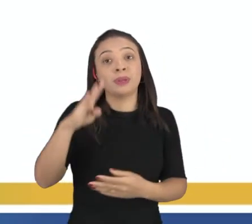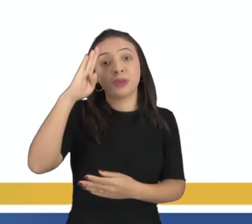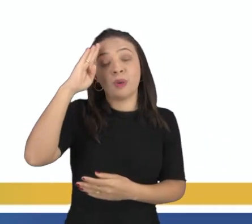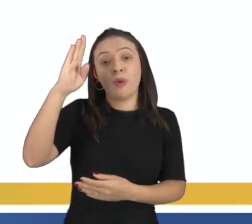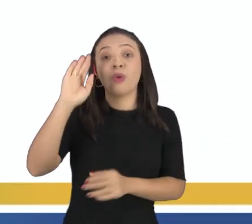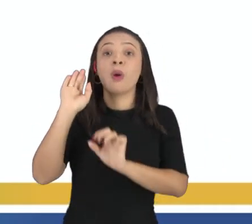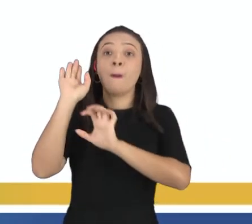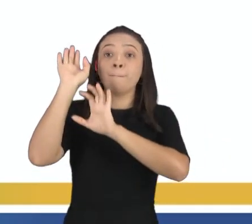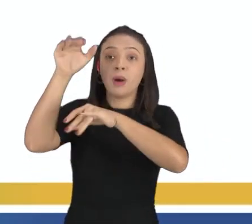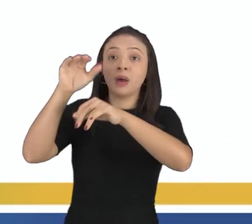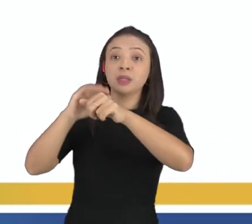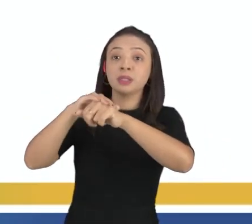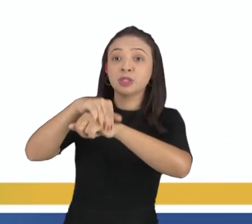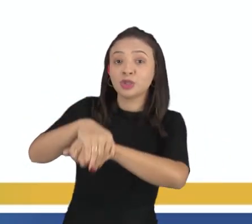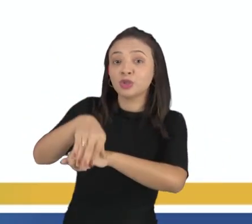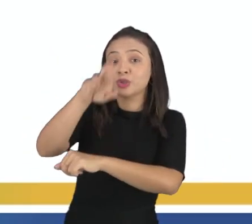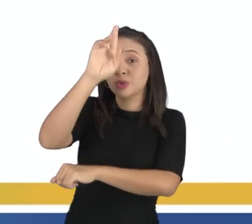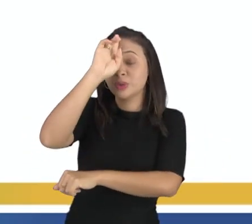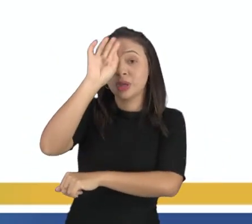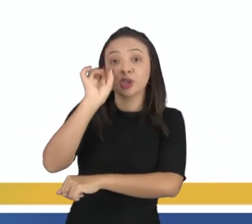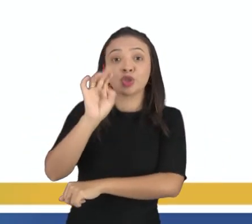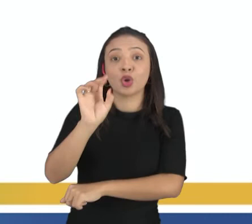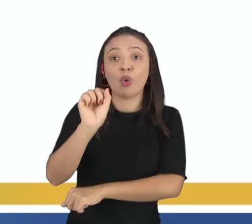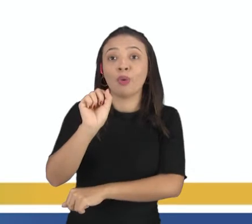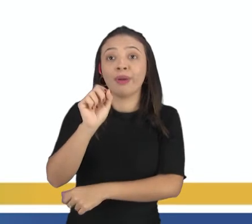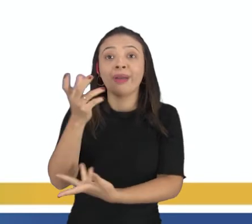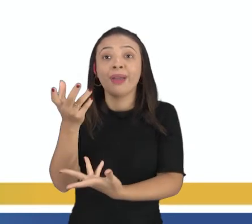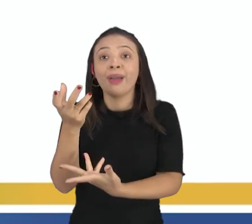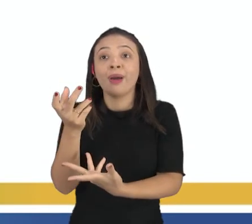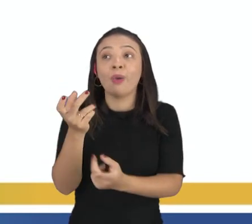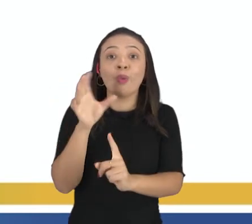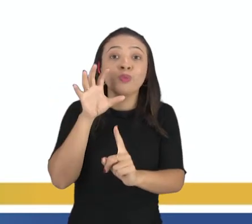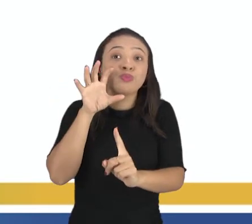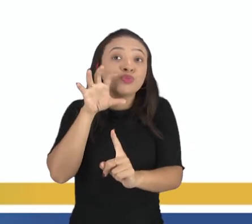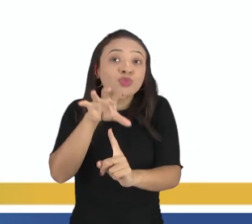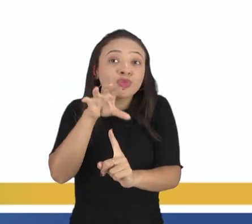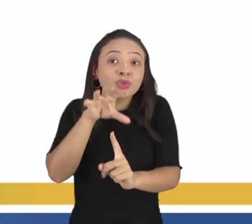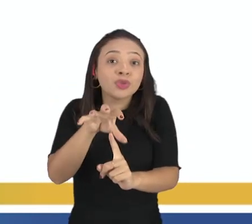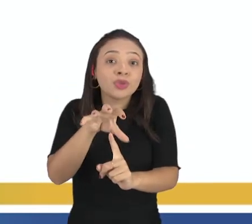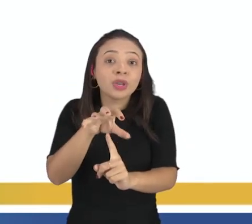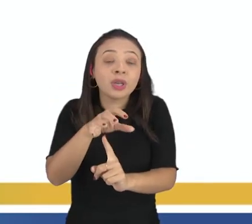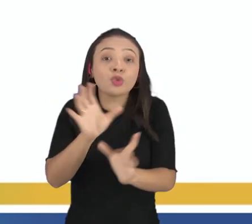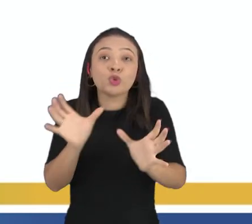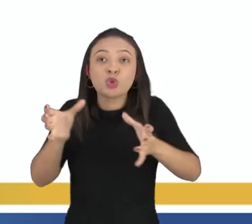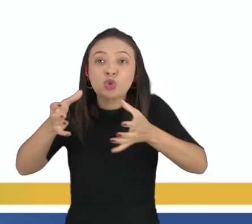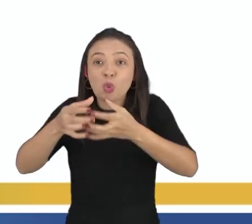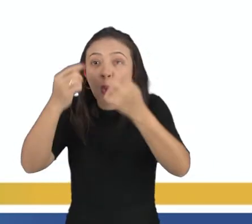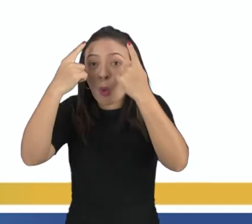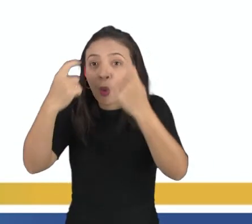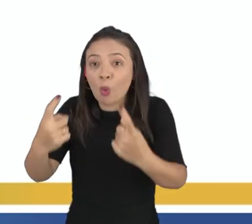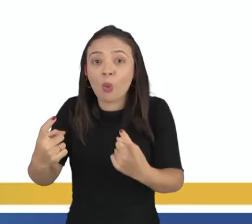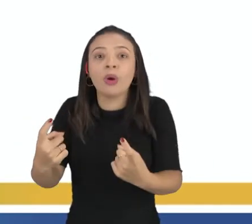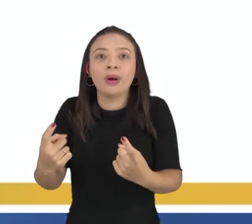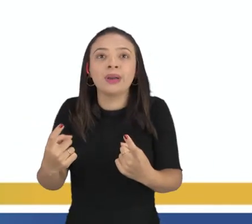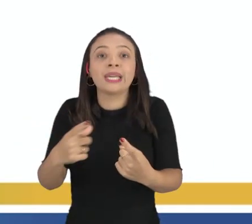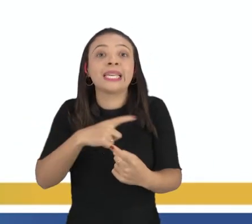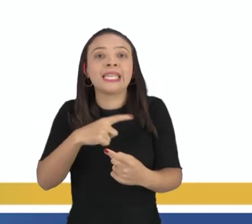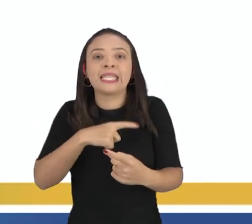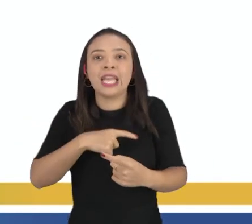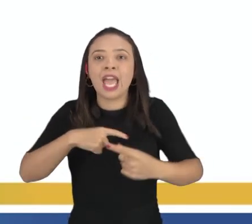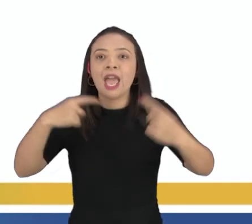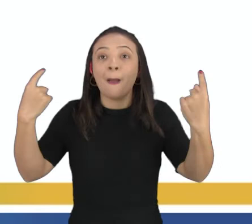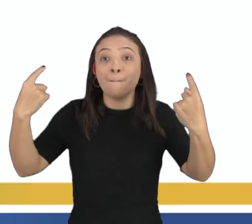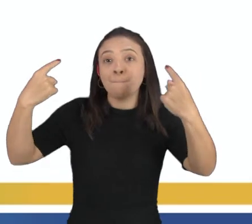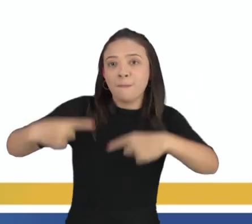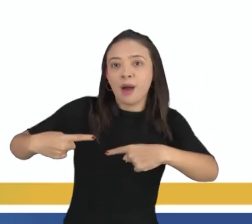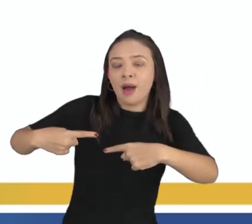O basquete é apenas uma isca para atrair as gangues. São feitos campeonatos pela madrugada,